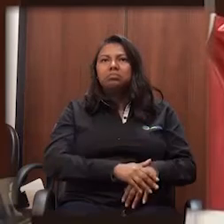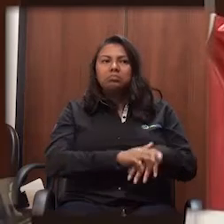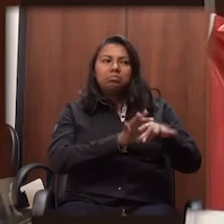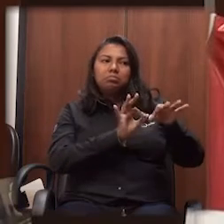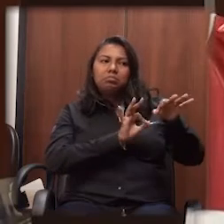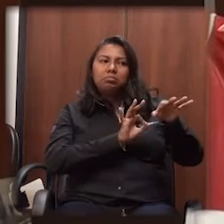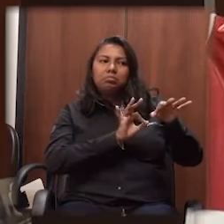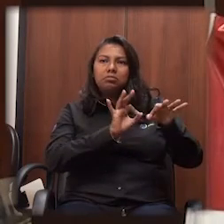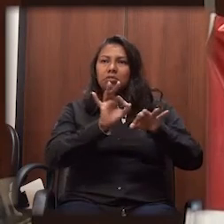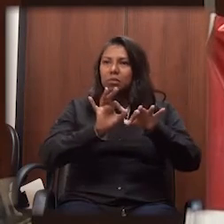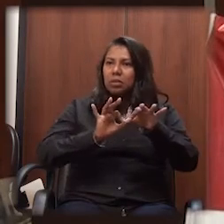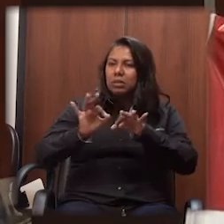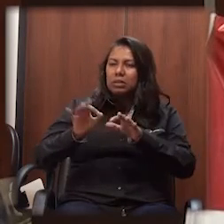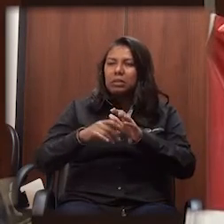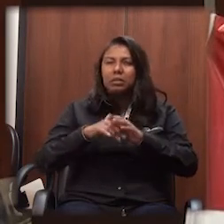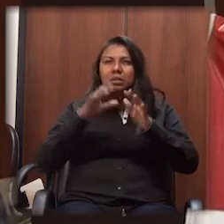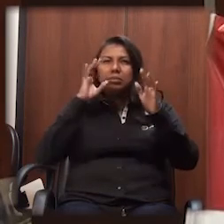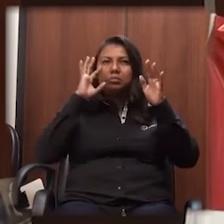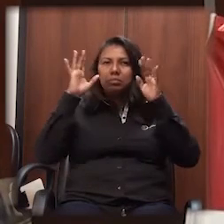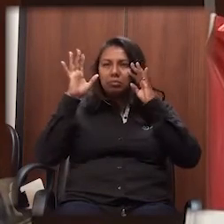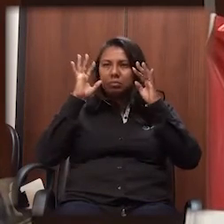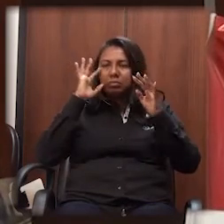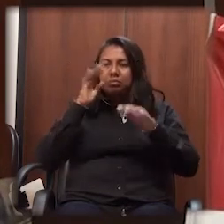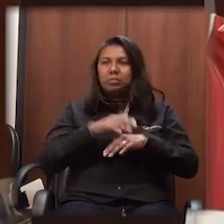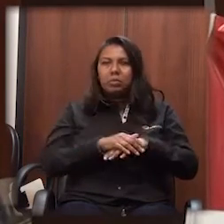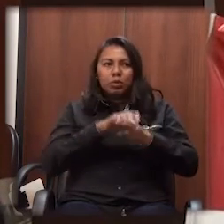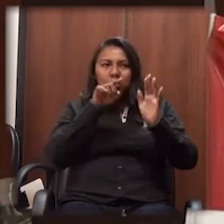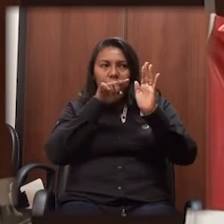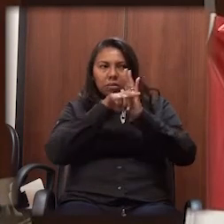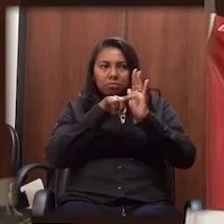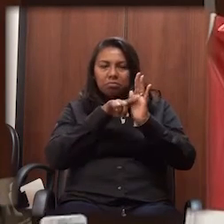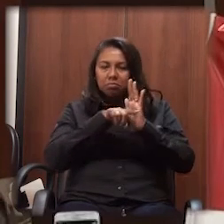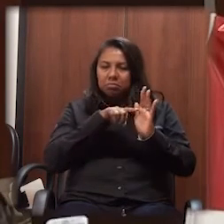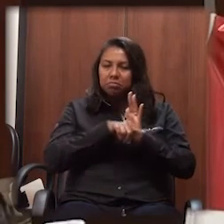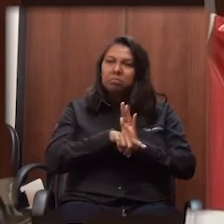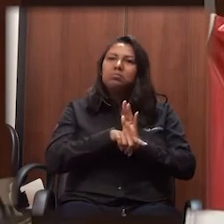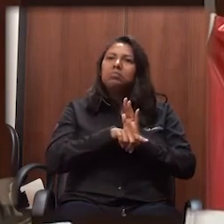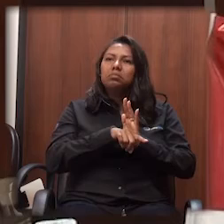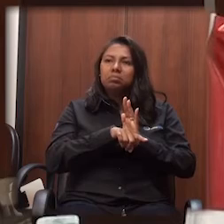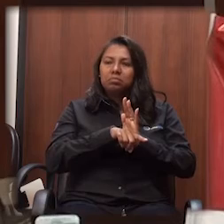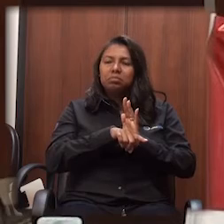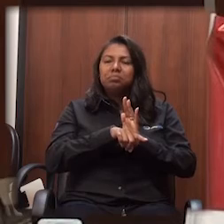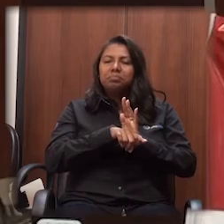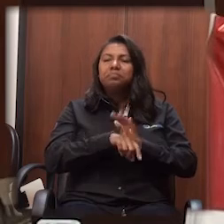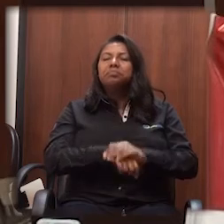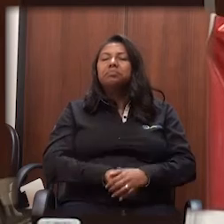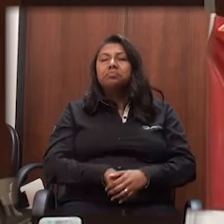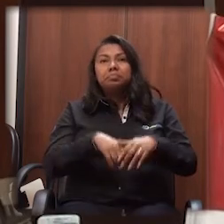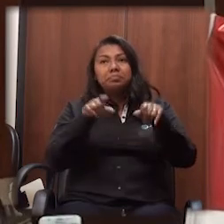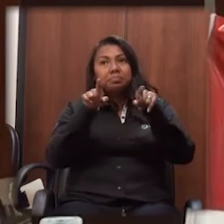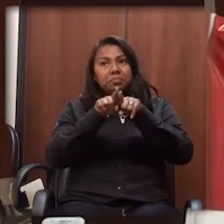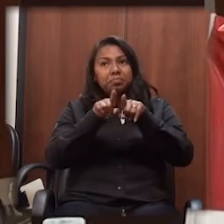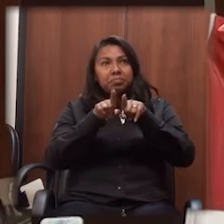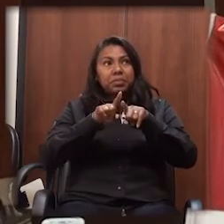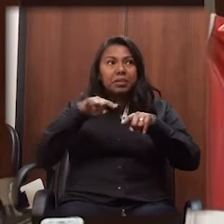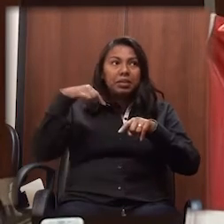formulação, concepção do questionário que foi para os órgãos do Estado e também